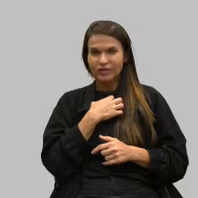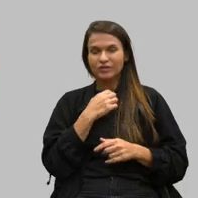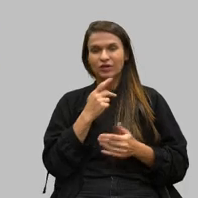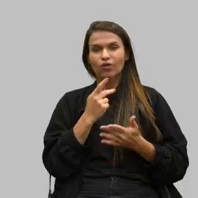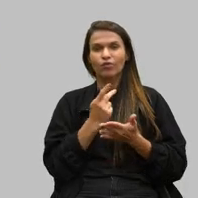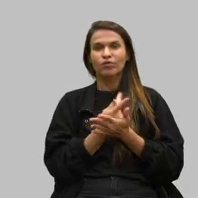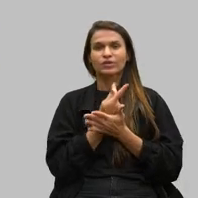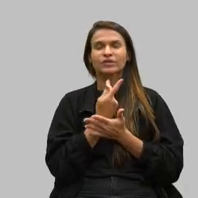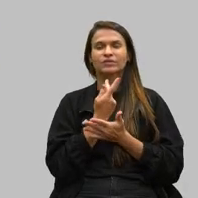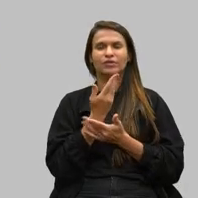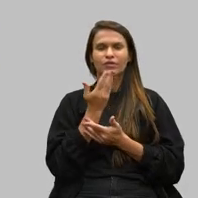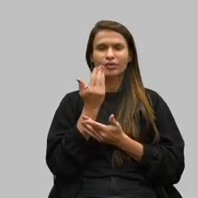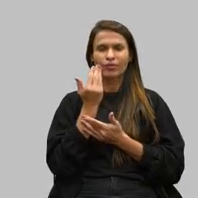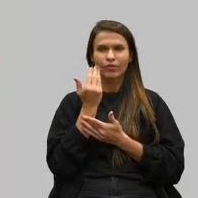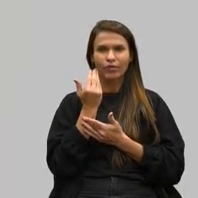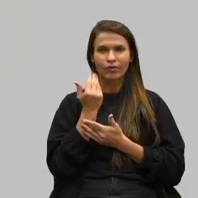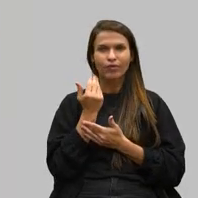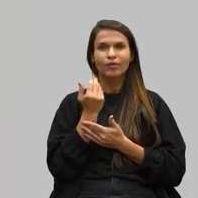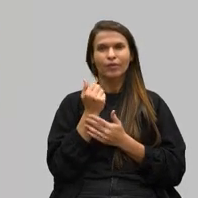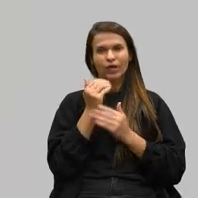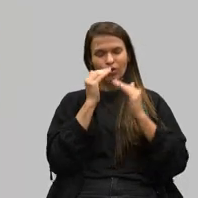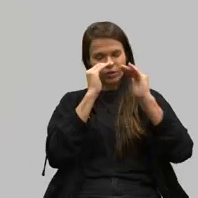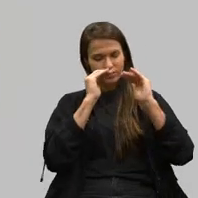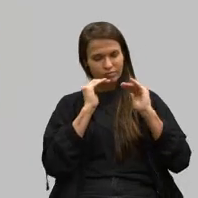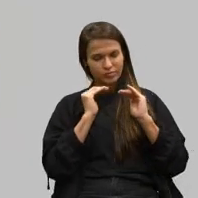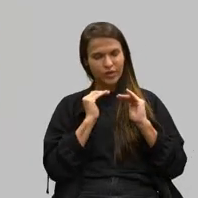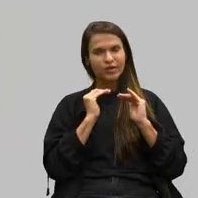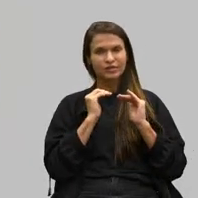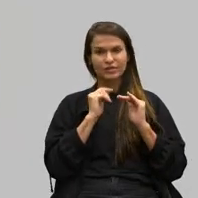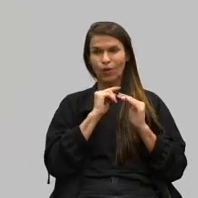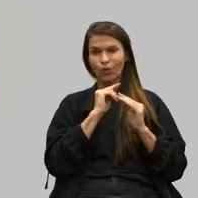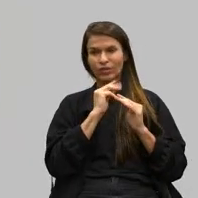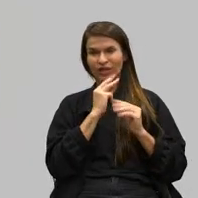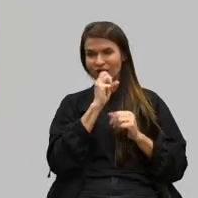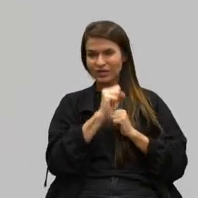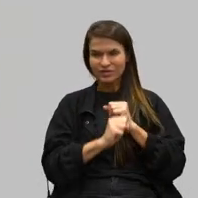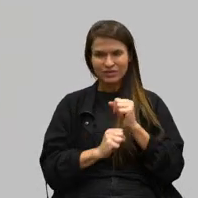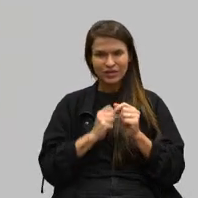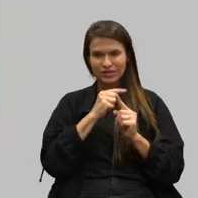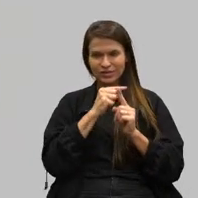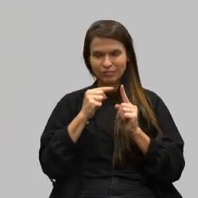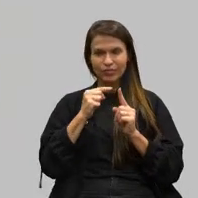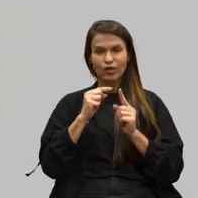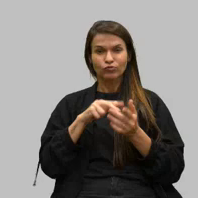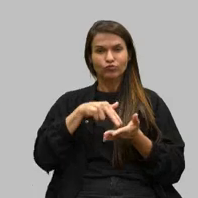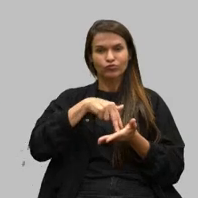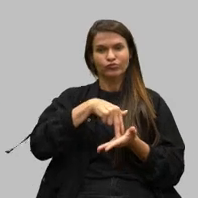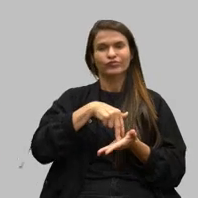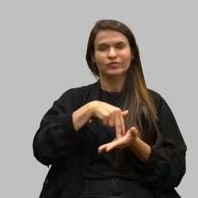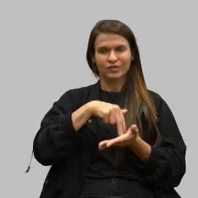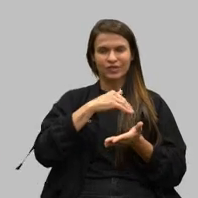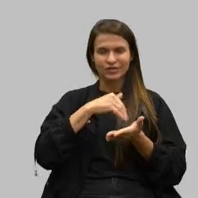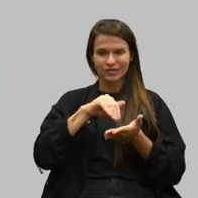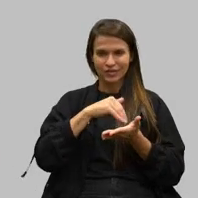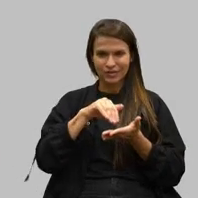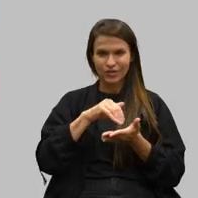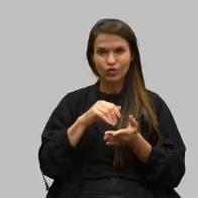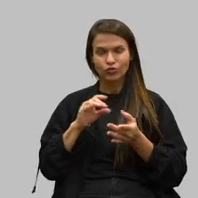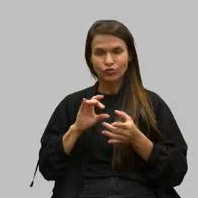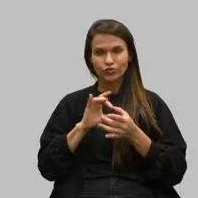respeito, pela função, acho que são três anos e meio quase na frente da secretaria, mais FEMIG,